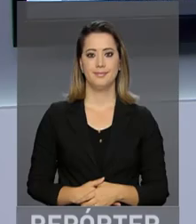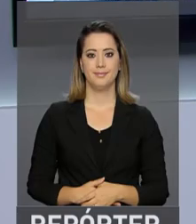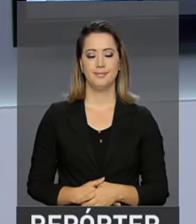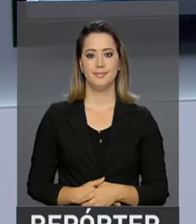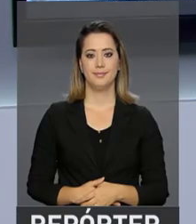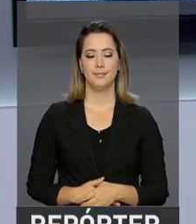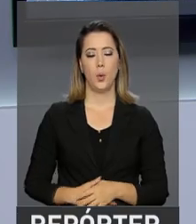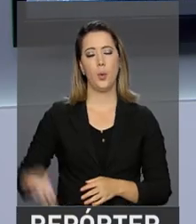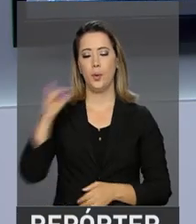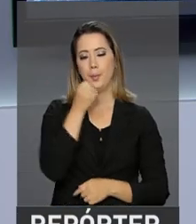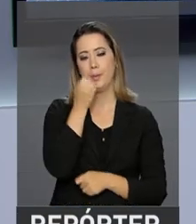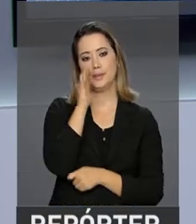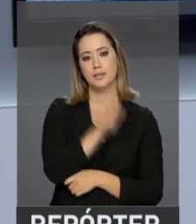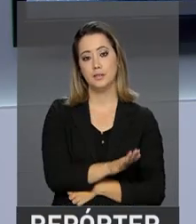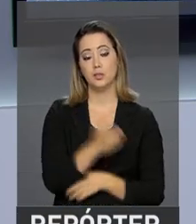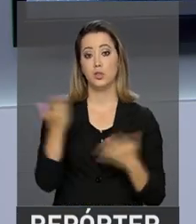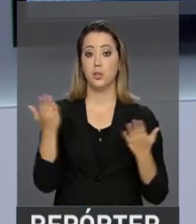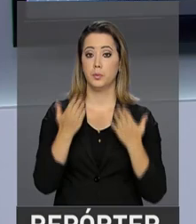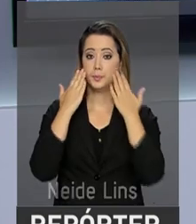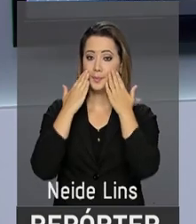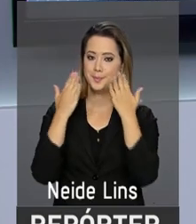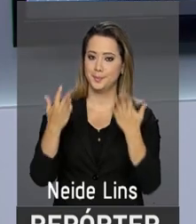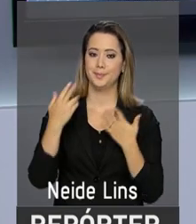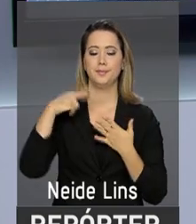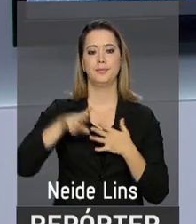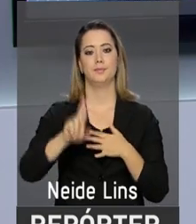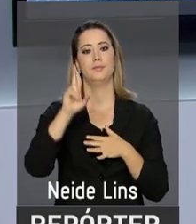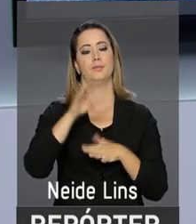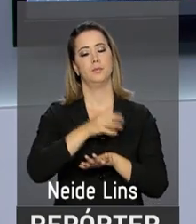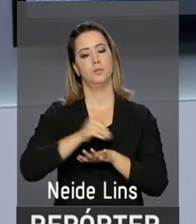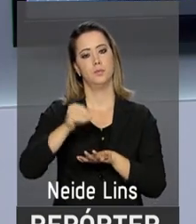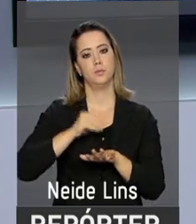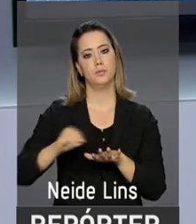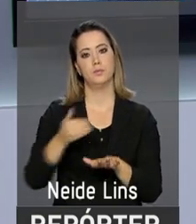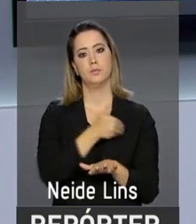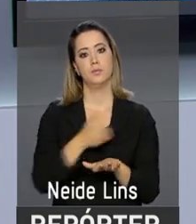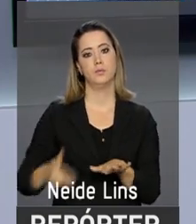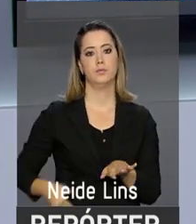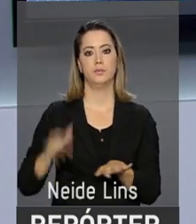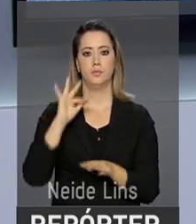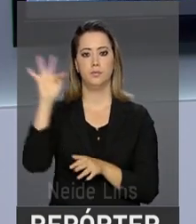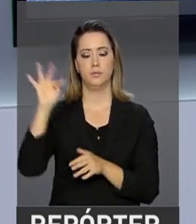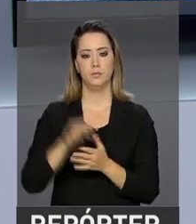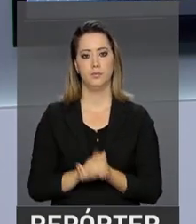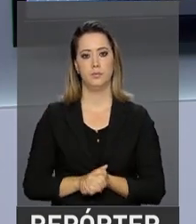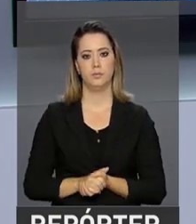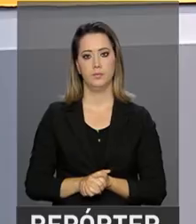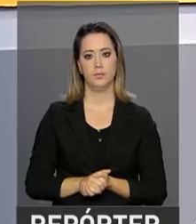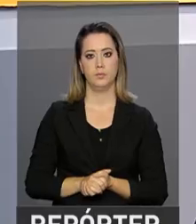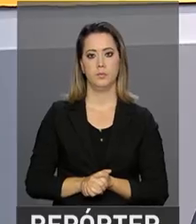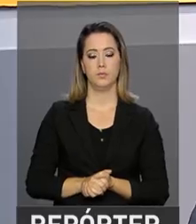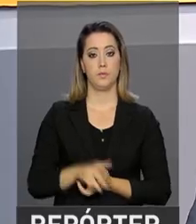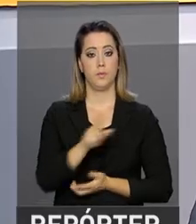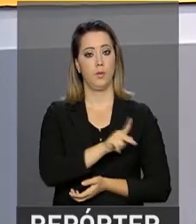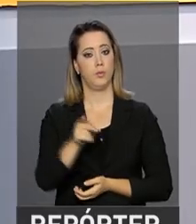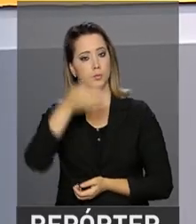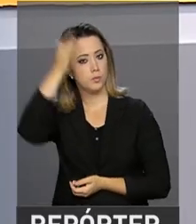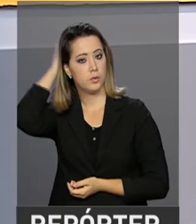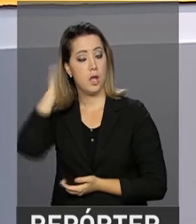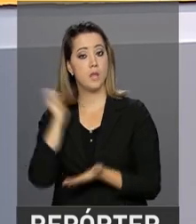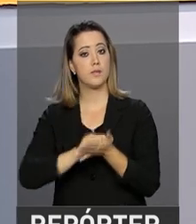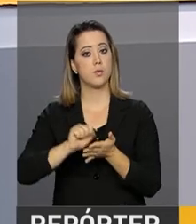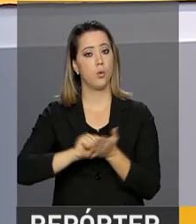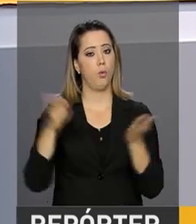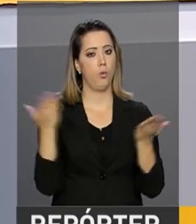Olá boa tarde começa agora mais uma edição do repórter NBR e as notícias do governo federal o presidente Michel